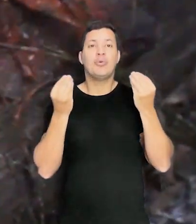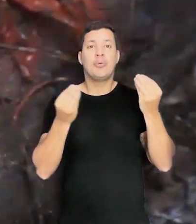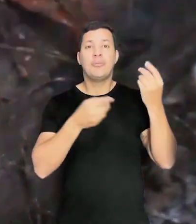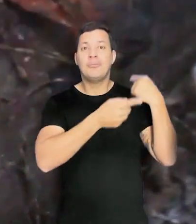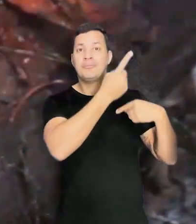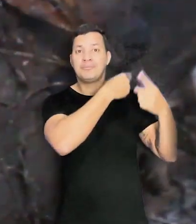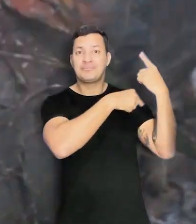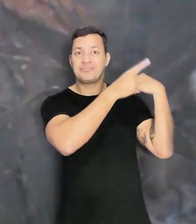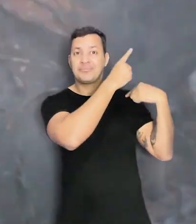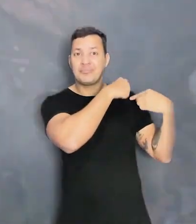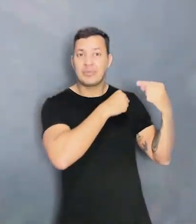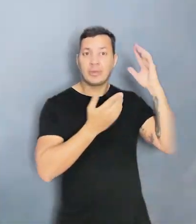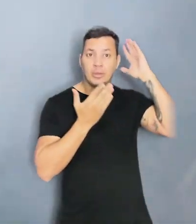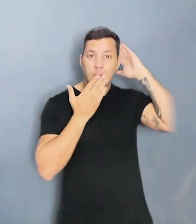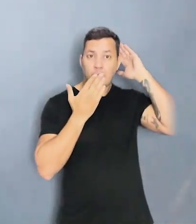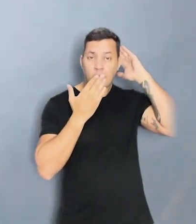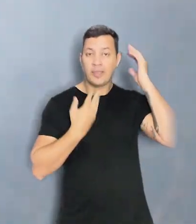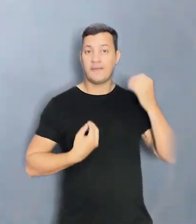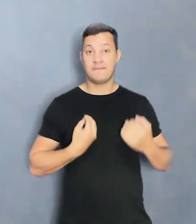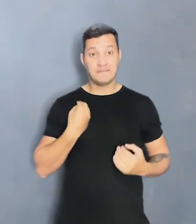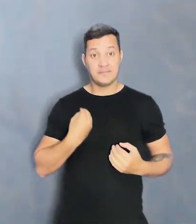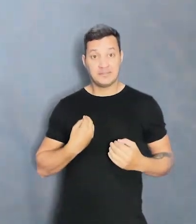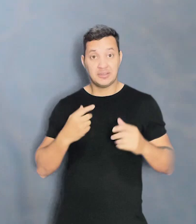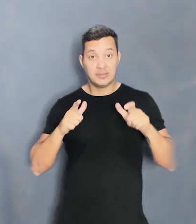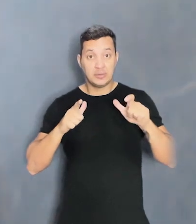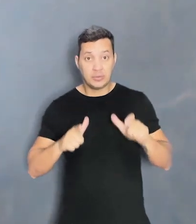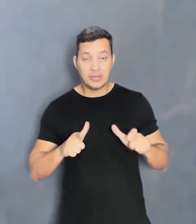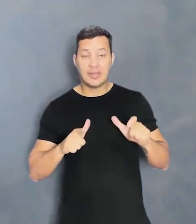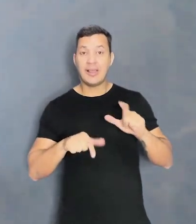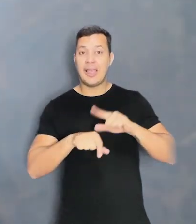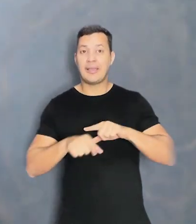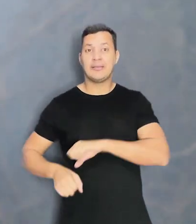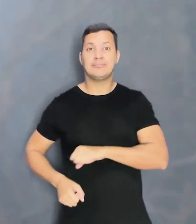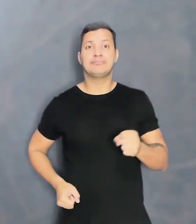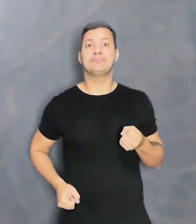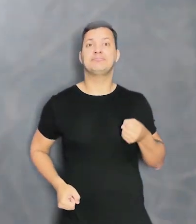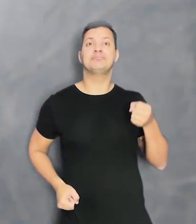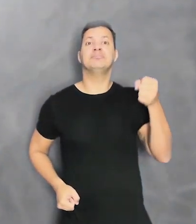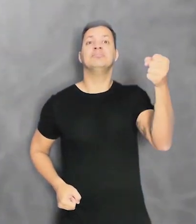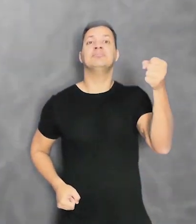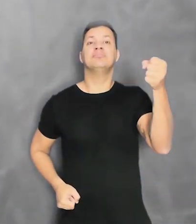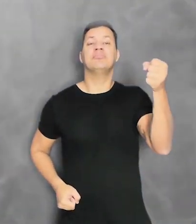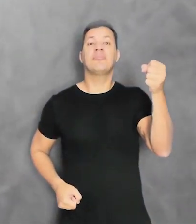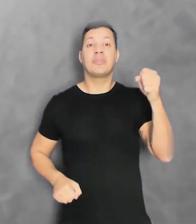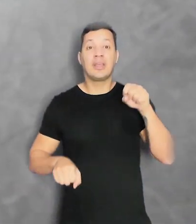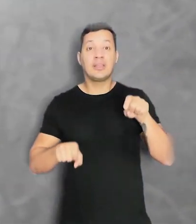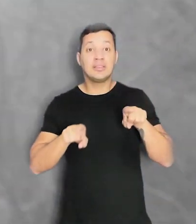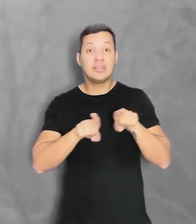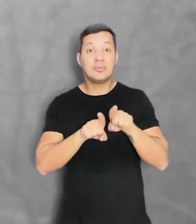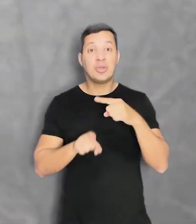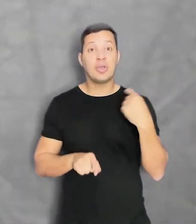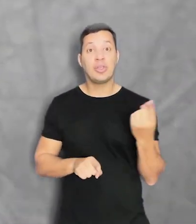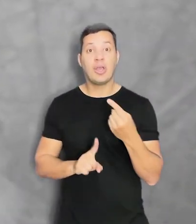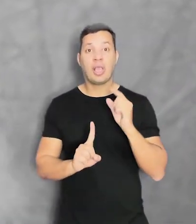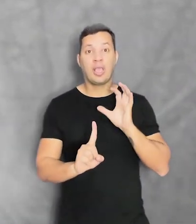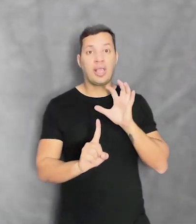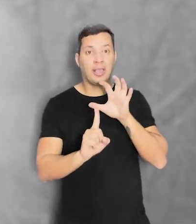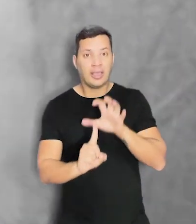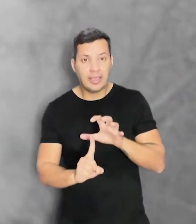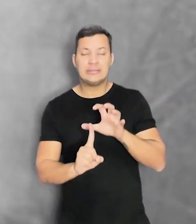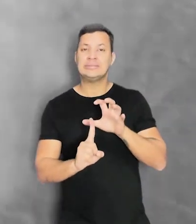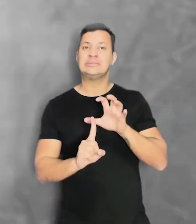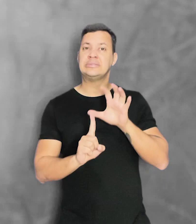descendentes indígenas que habitavam a cidade na época da independência? Até que ponto somos influenciados por